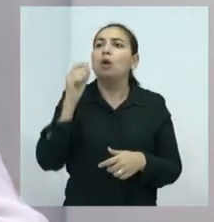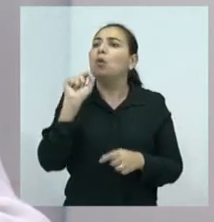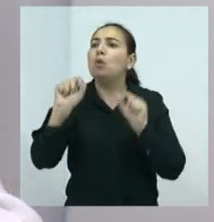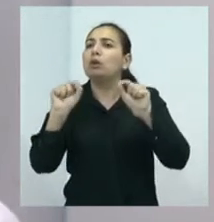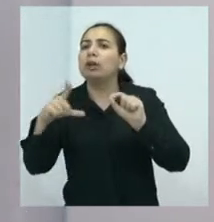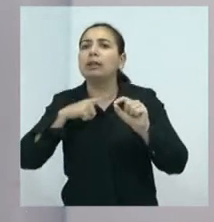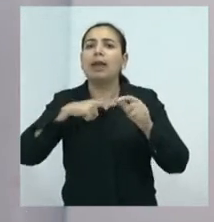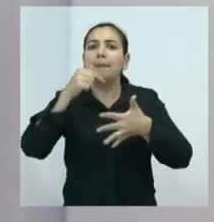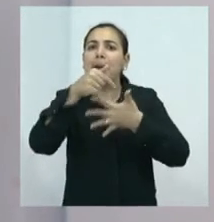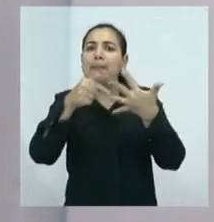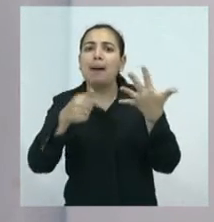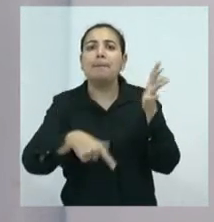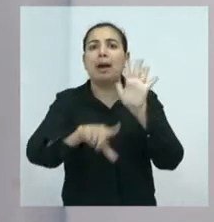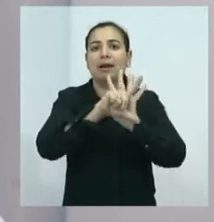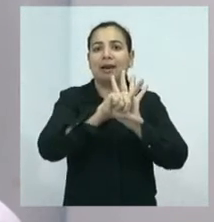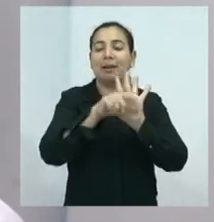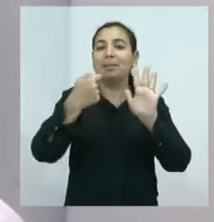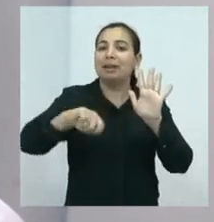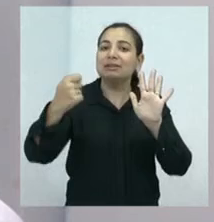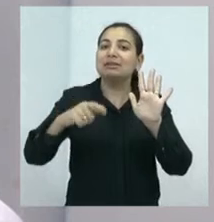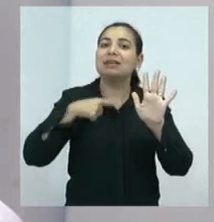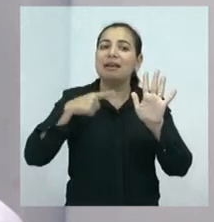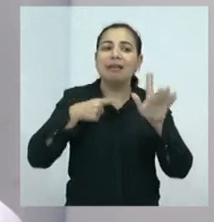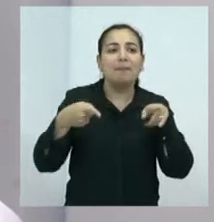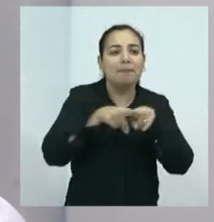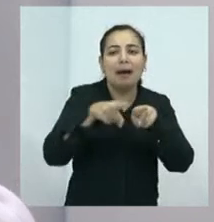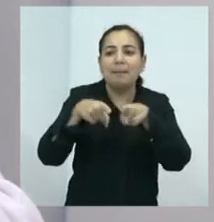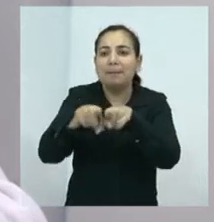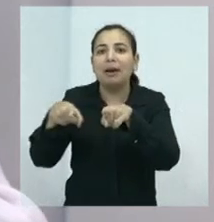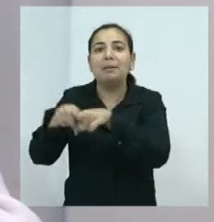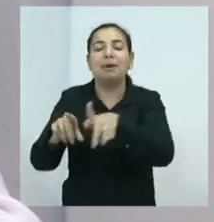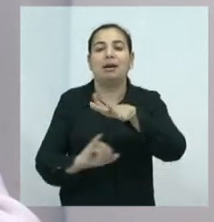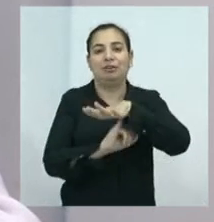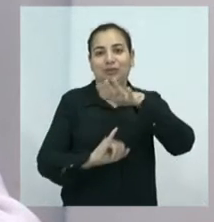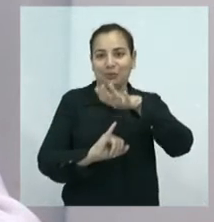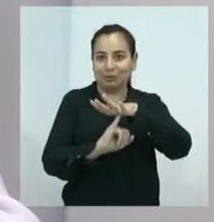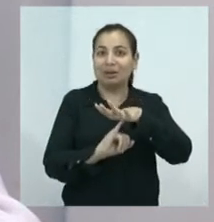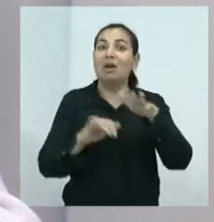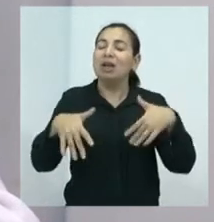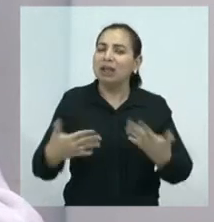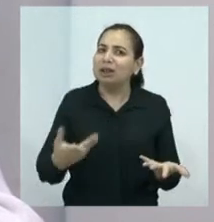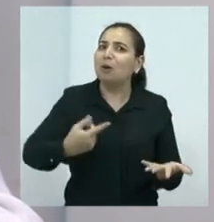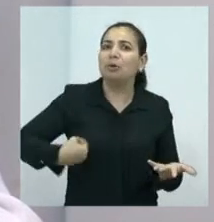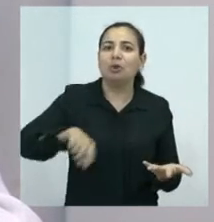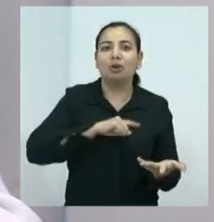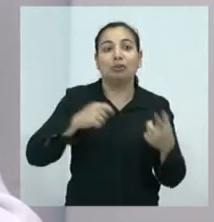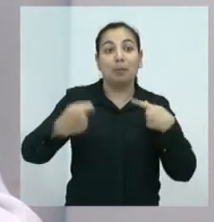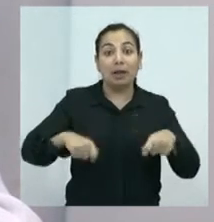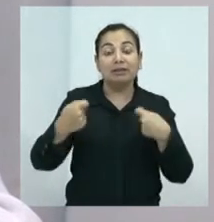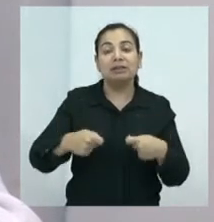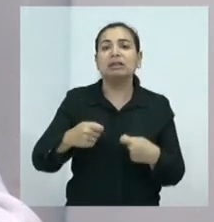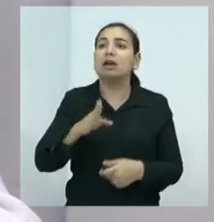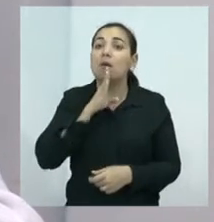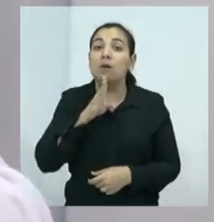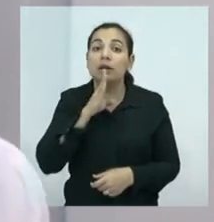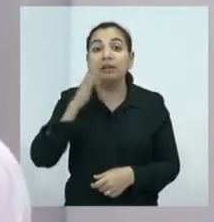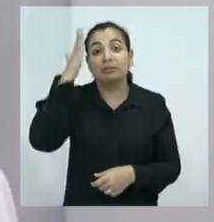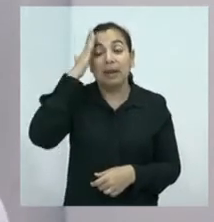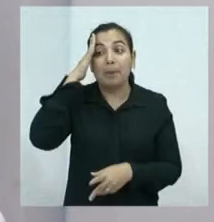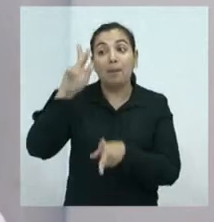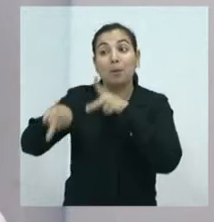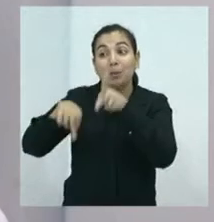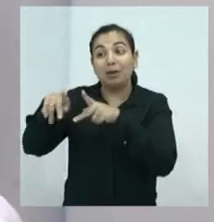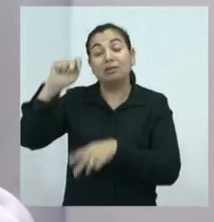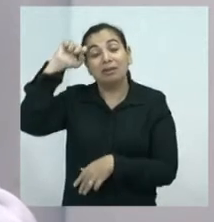aí, era para ser parceiras nossas dessas entidades. Então, a gente precisa se apropriar disso, o povo, a população negra